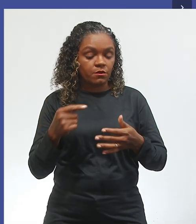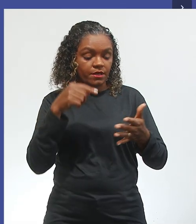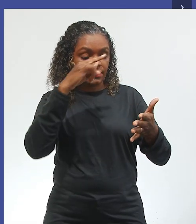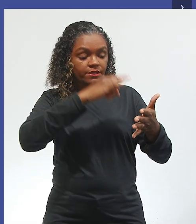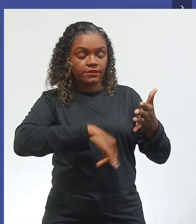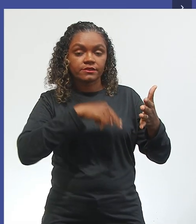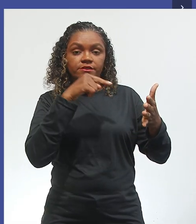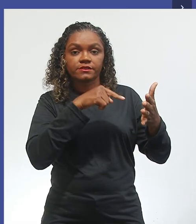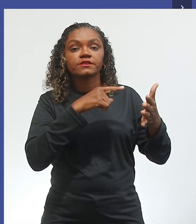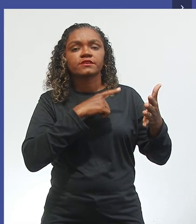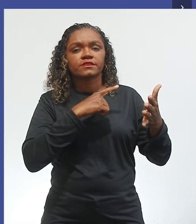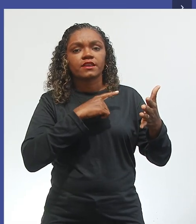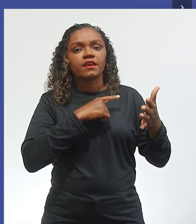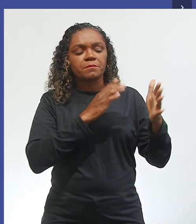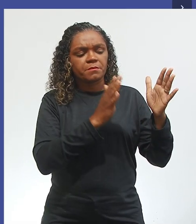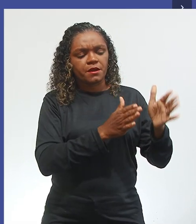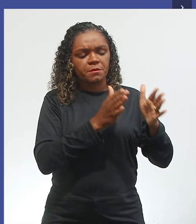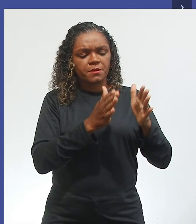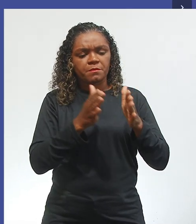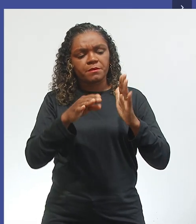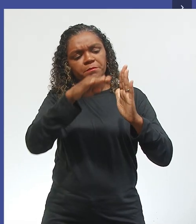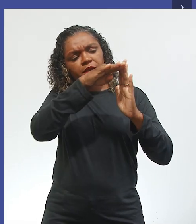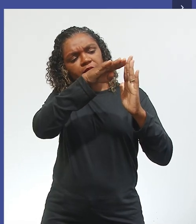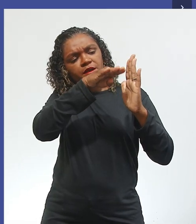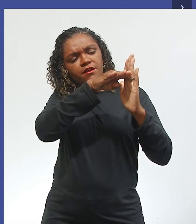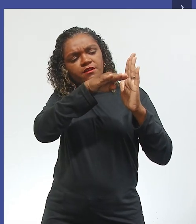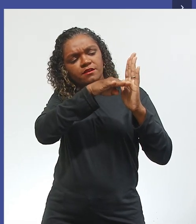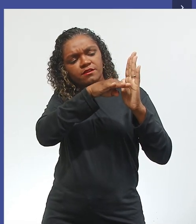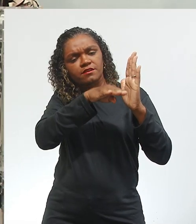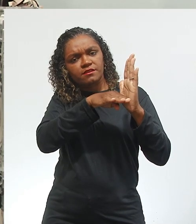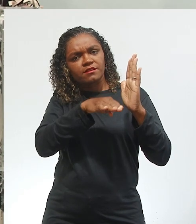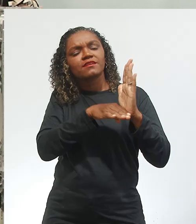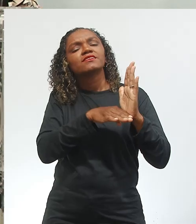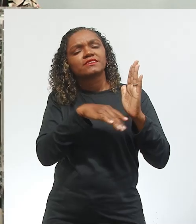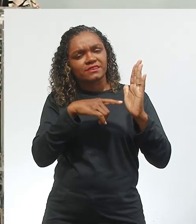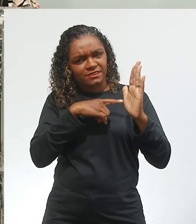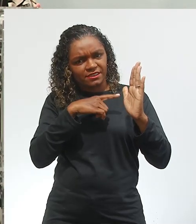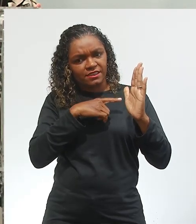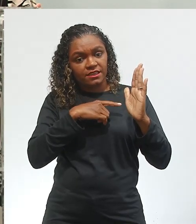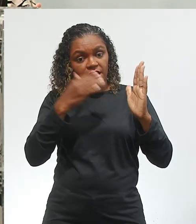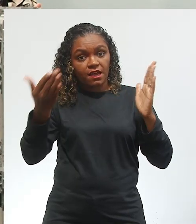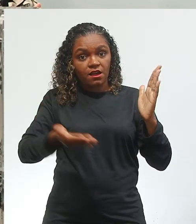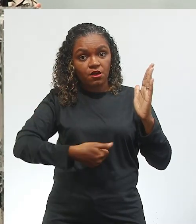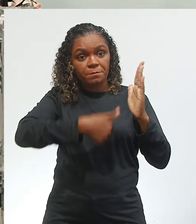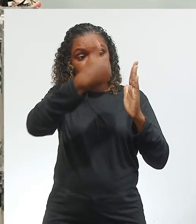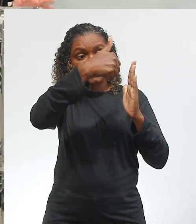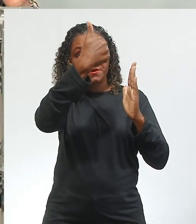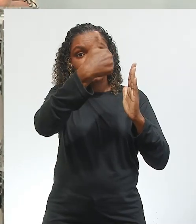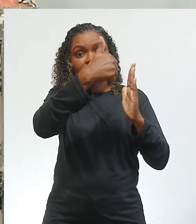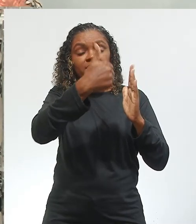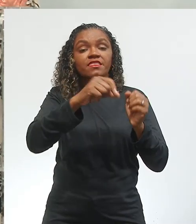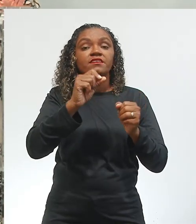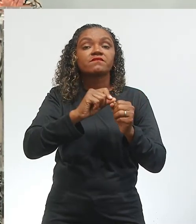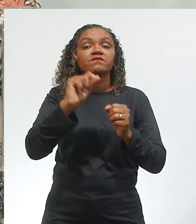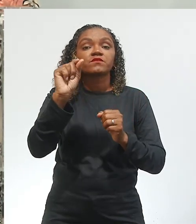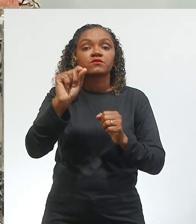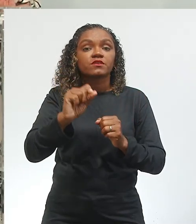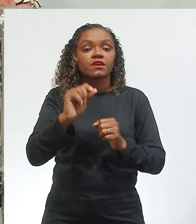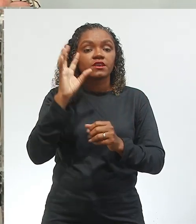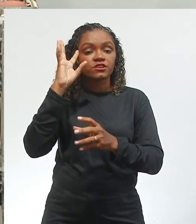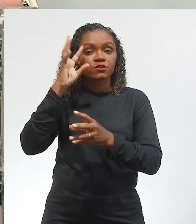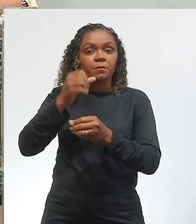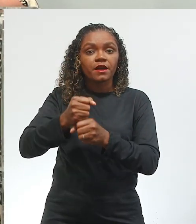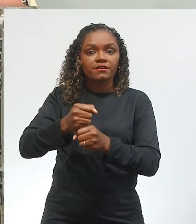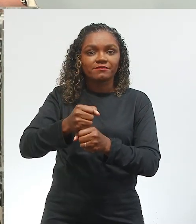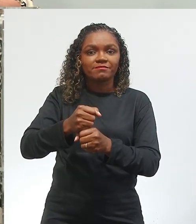Então, dentro do plano de marketing, a gente tem várias etapas, tá? E nós vamos começar a primeira etapa, né?